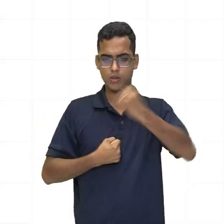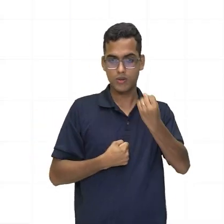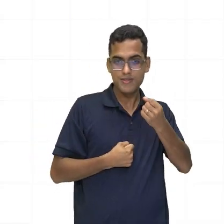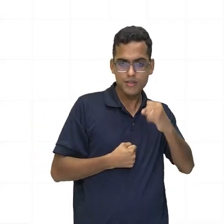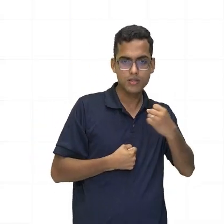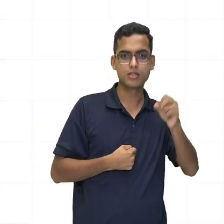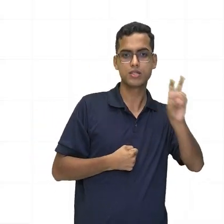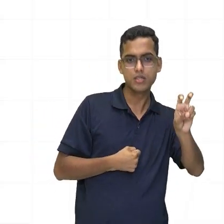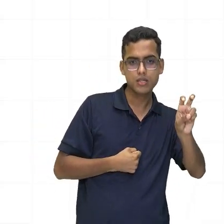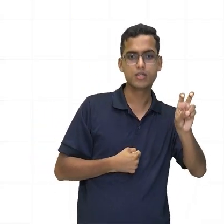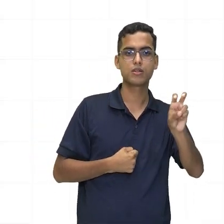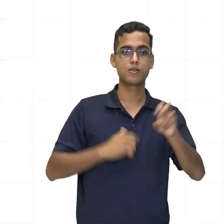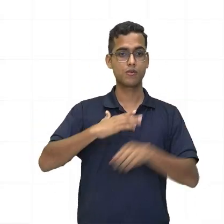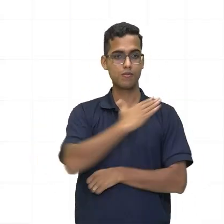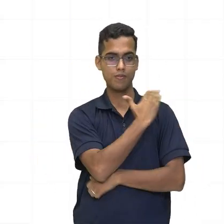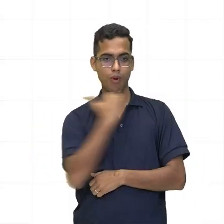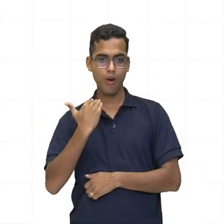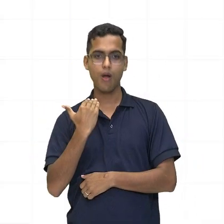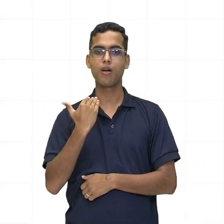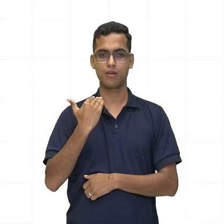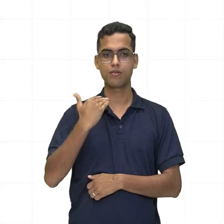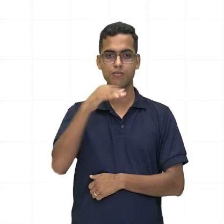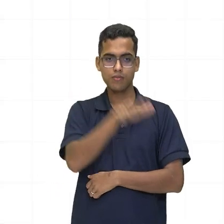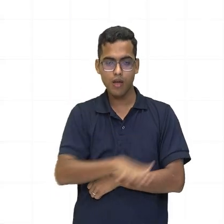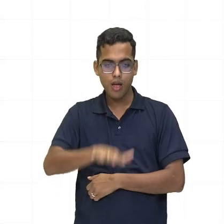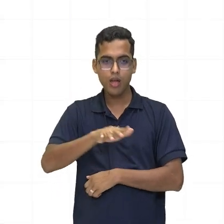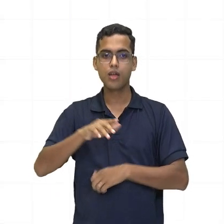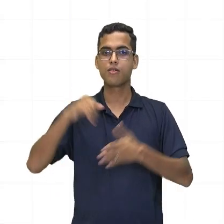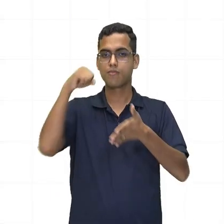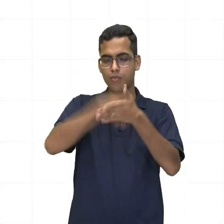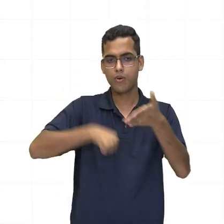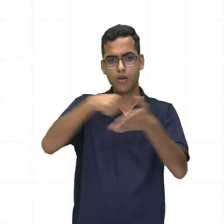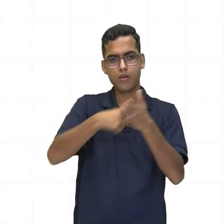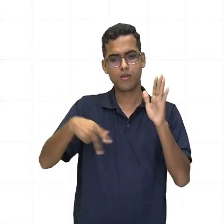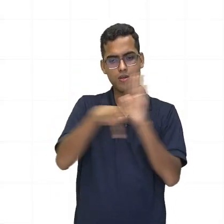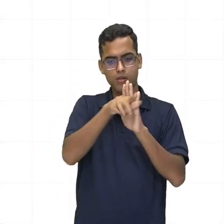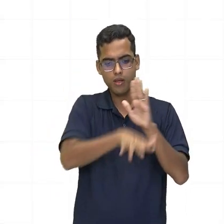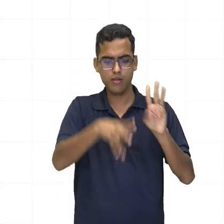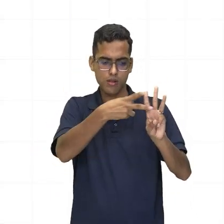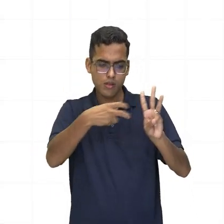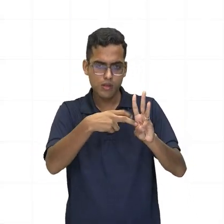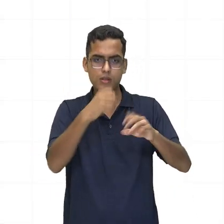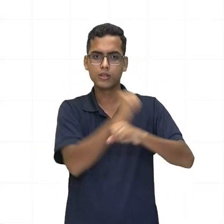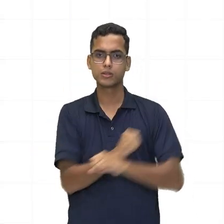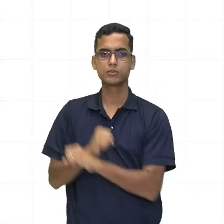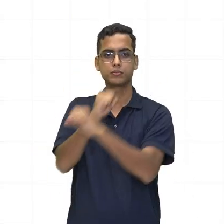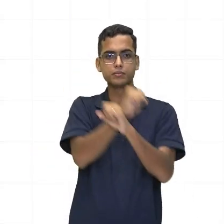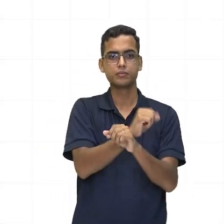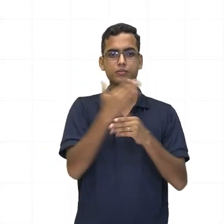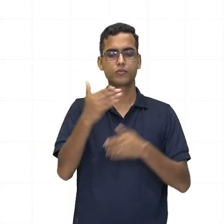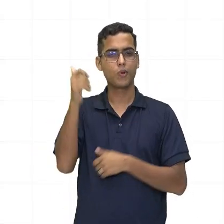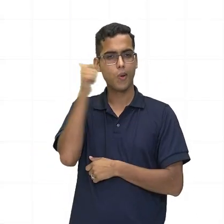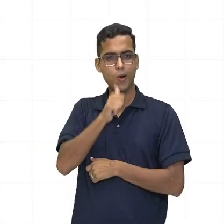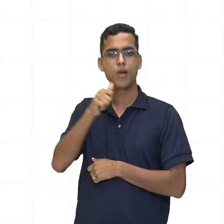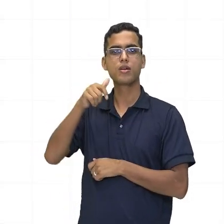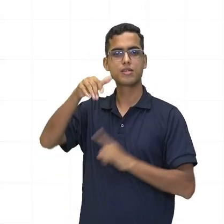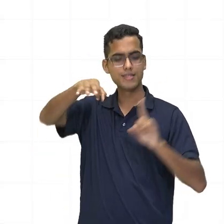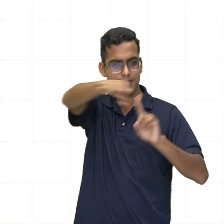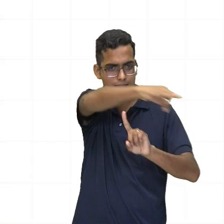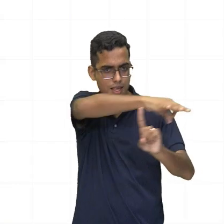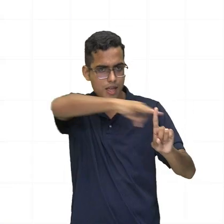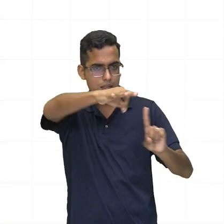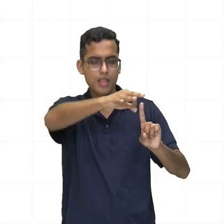1985. Olha só, e a Irmã Cleusa é interessante. Embora ainda não tenha sido declarada santa pela